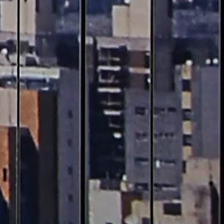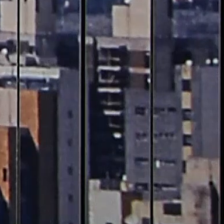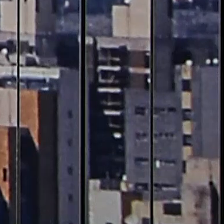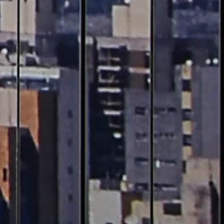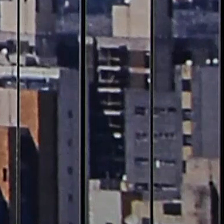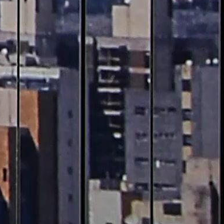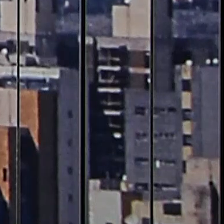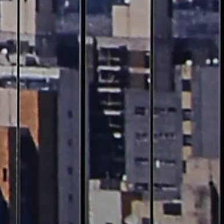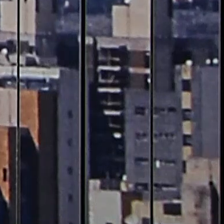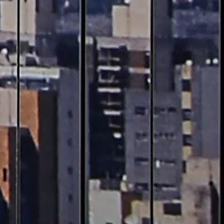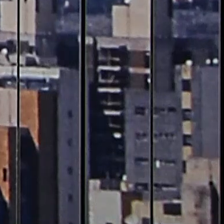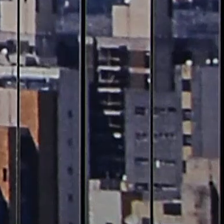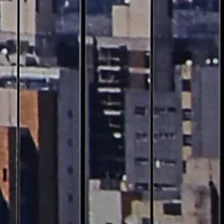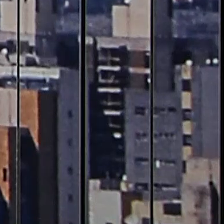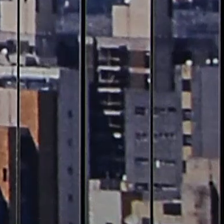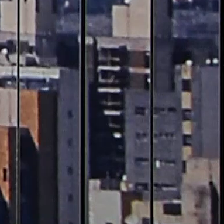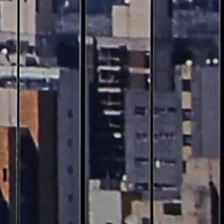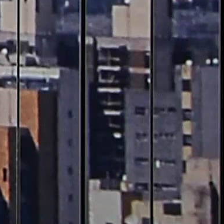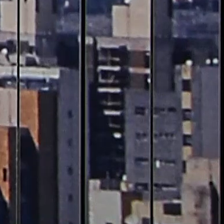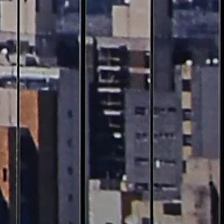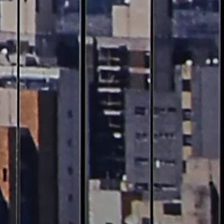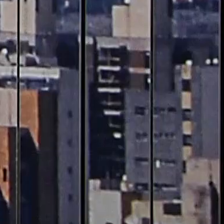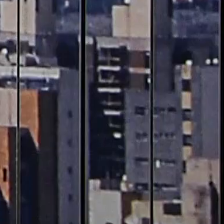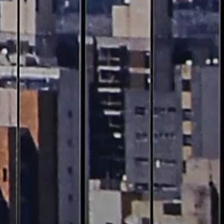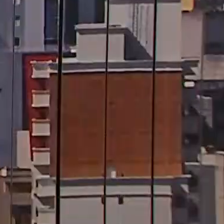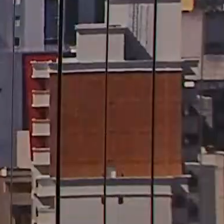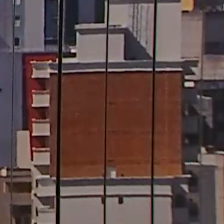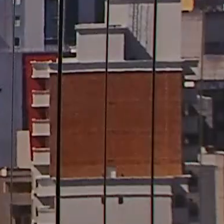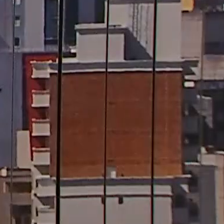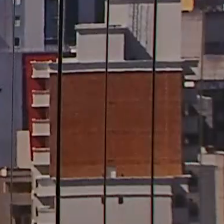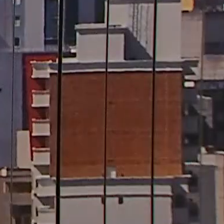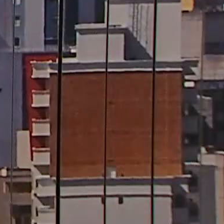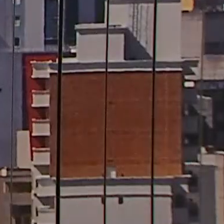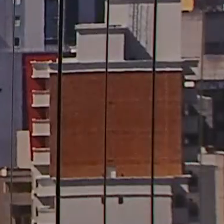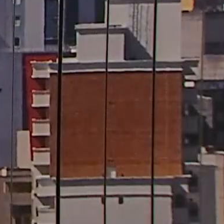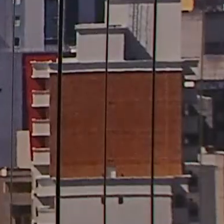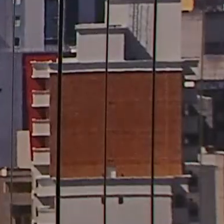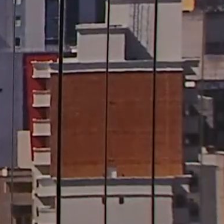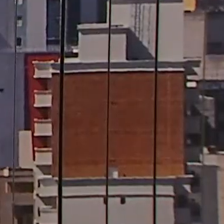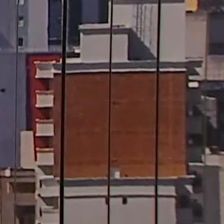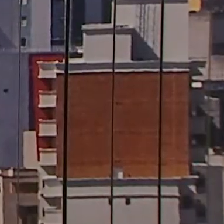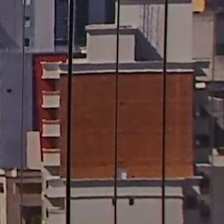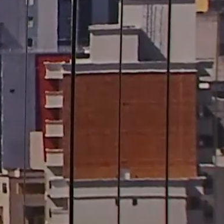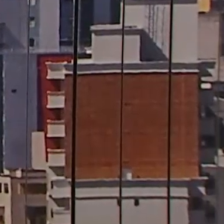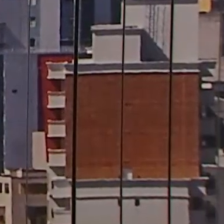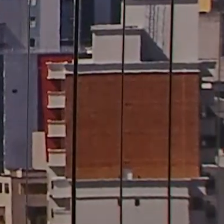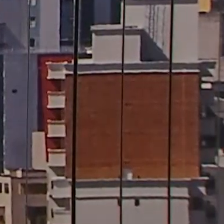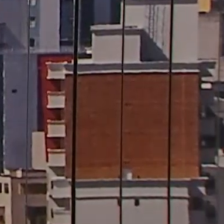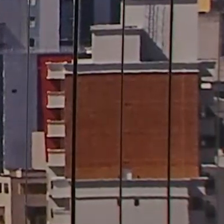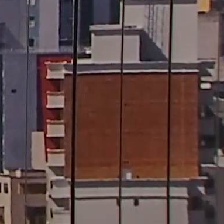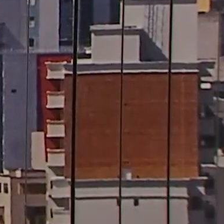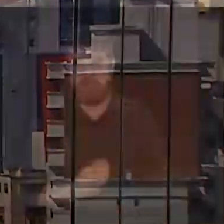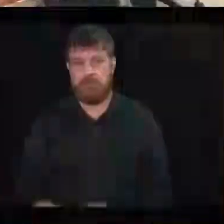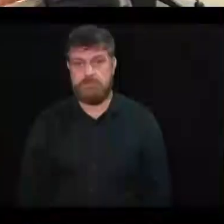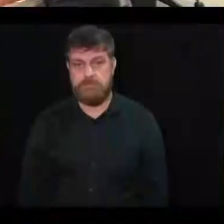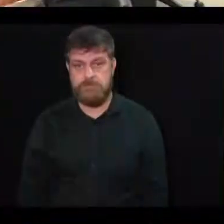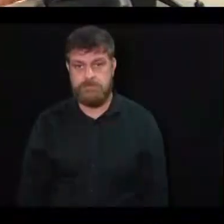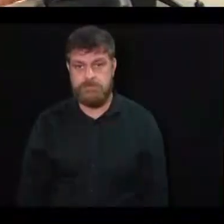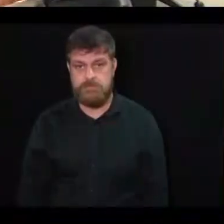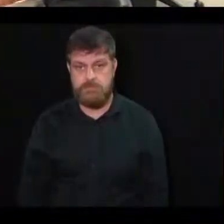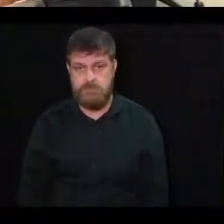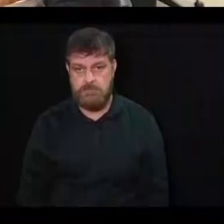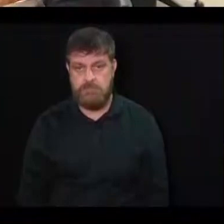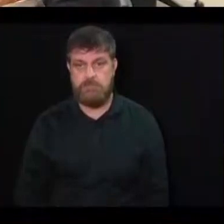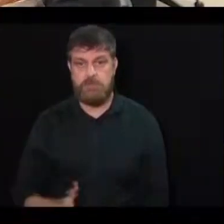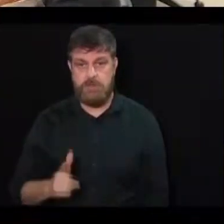Muito obrigado pela sua companhia e audiência. Vamos juntos conferir os destaques desta primeira edição. Votação